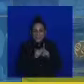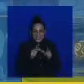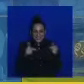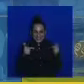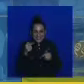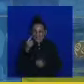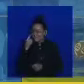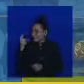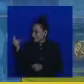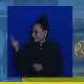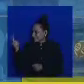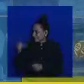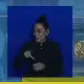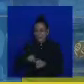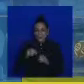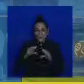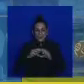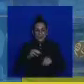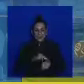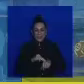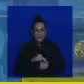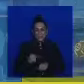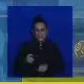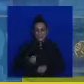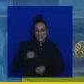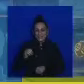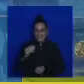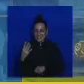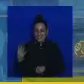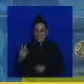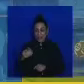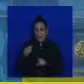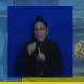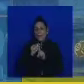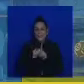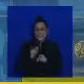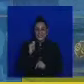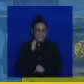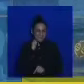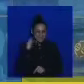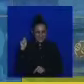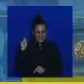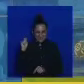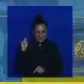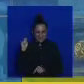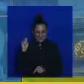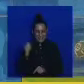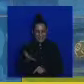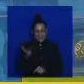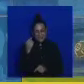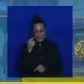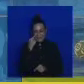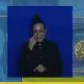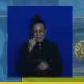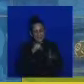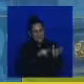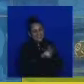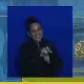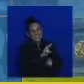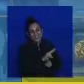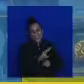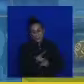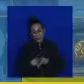sorte. Bola sorteada, bola marrom número 04, que corresponde ao mês de abril. Vamos confirmar então com as